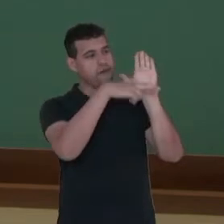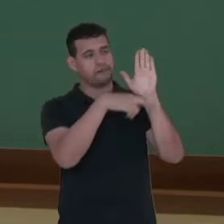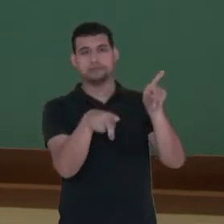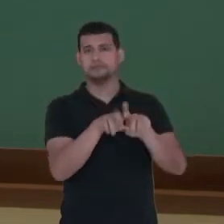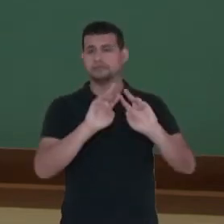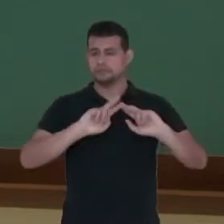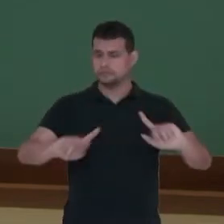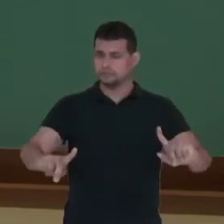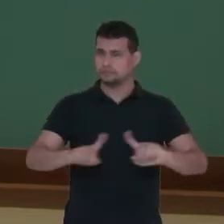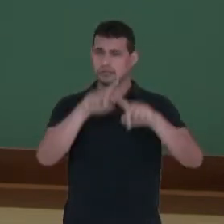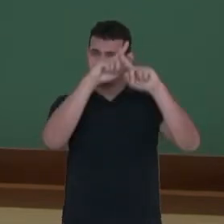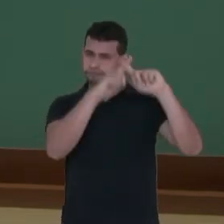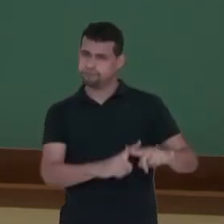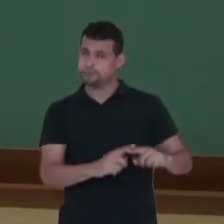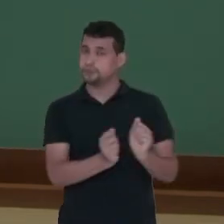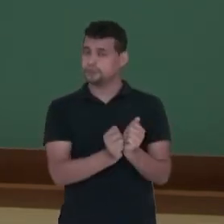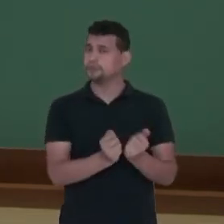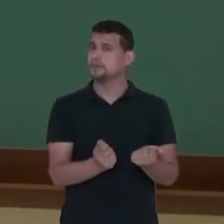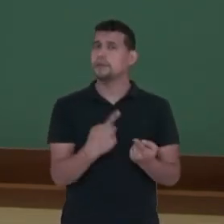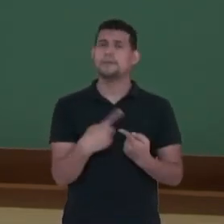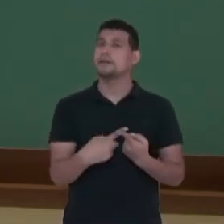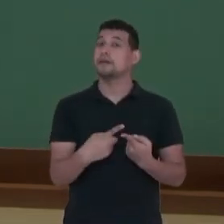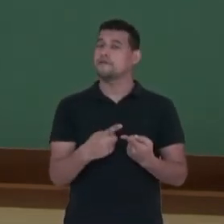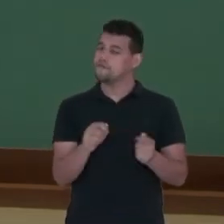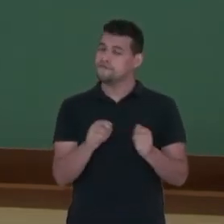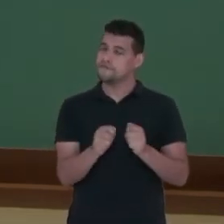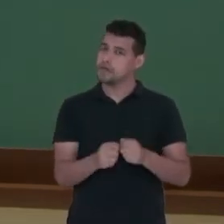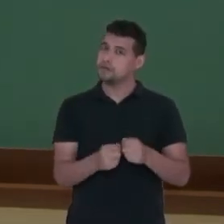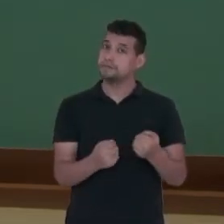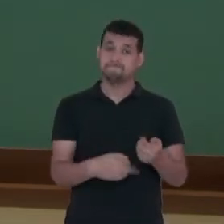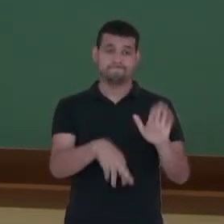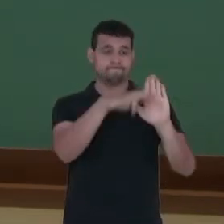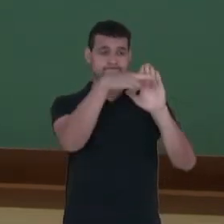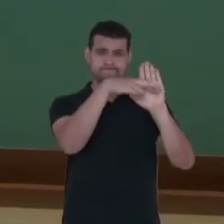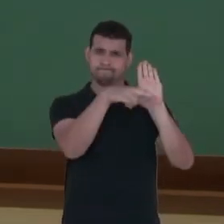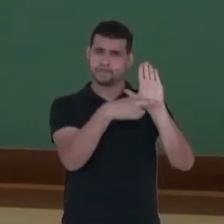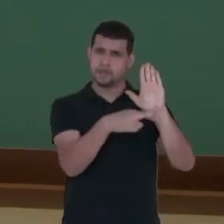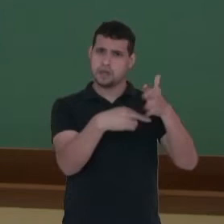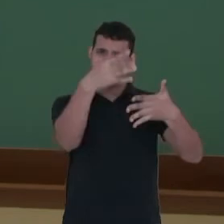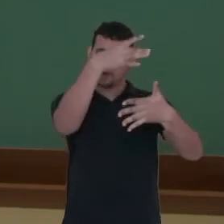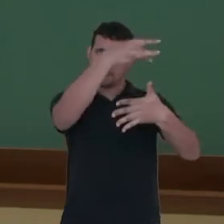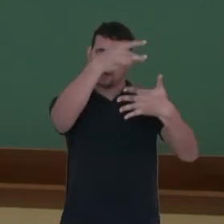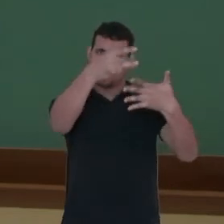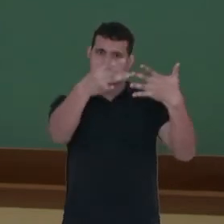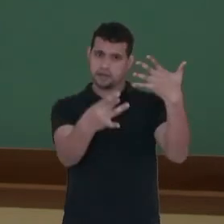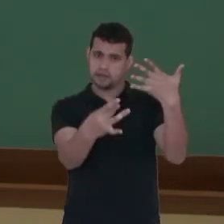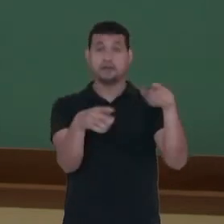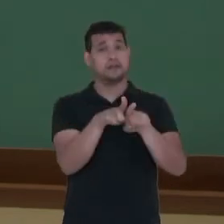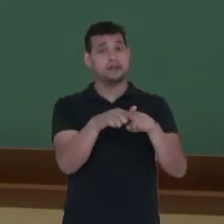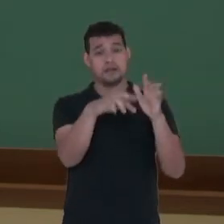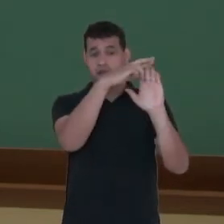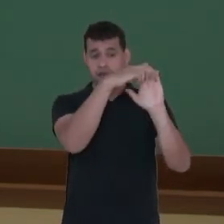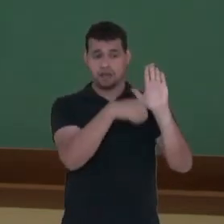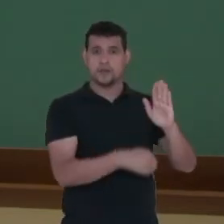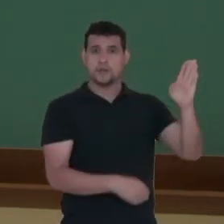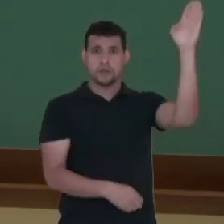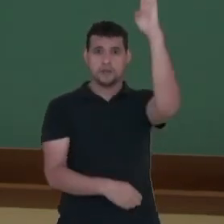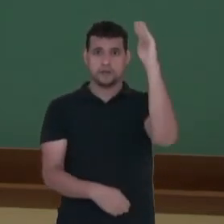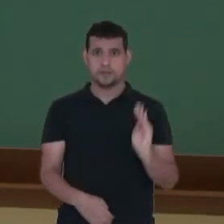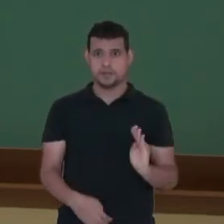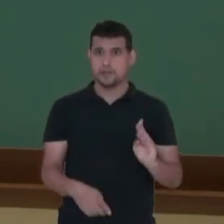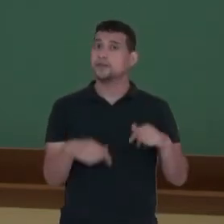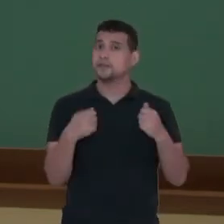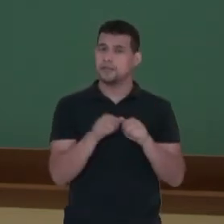essas competições para que sigam regras bem estabelecidas, né? Então a mesma regra que aqui no Brasil é